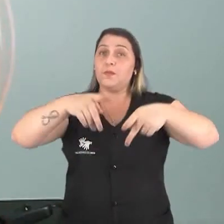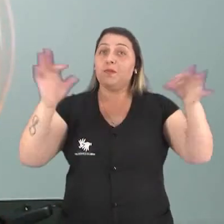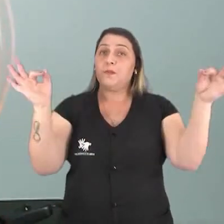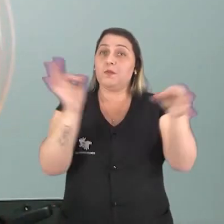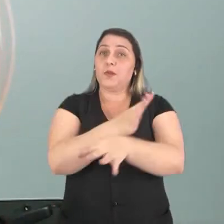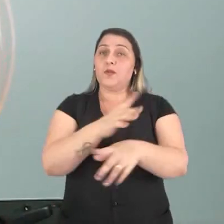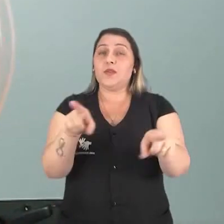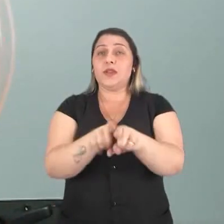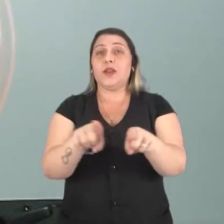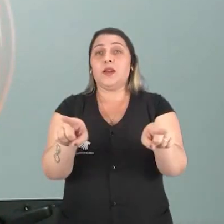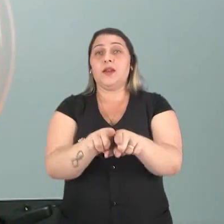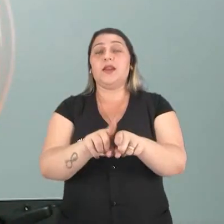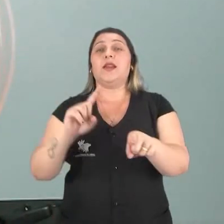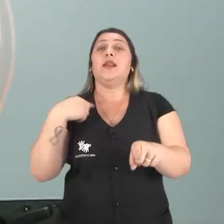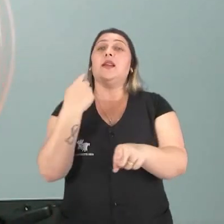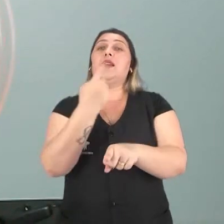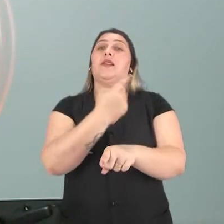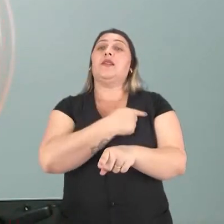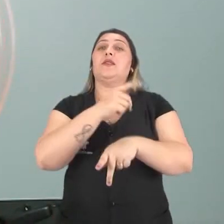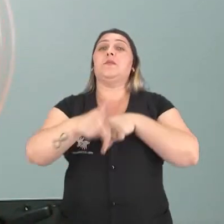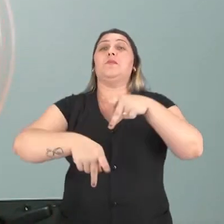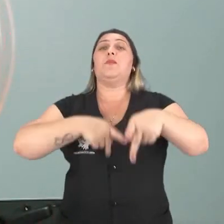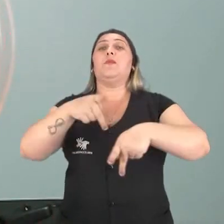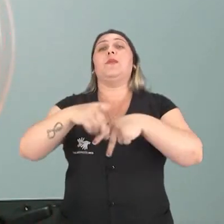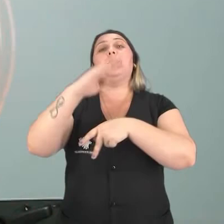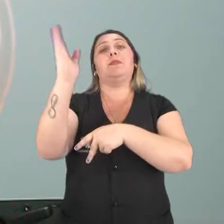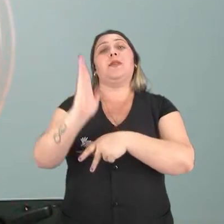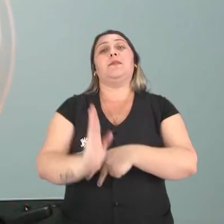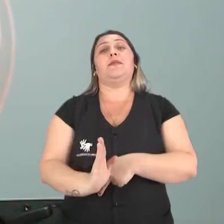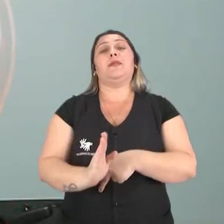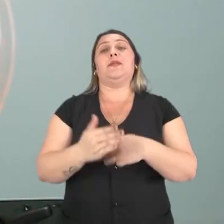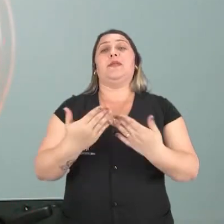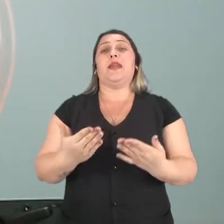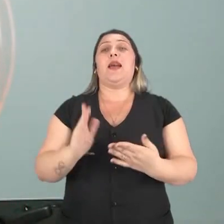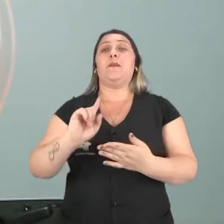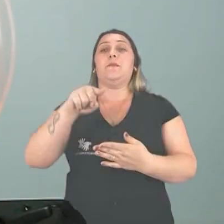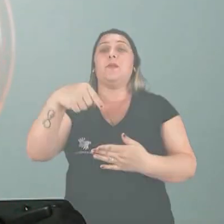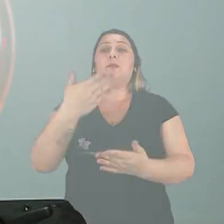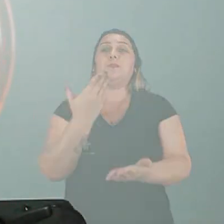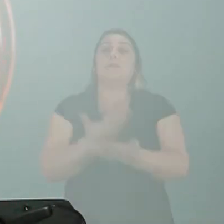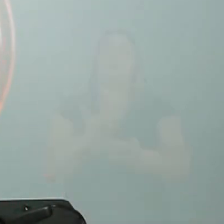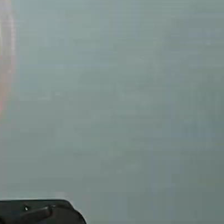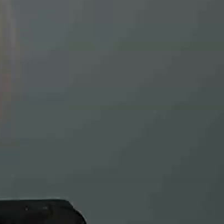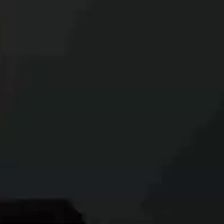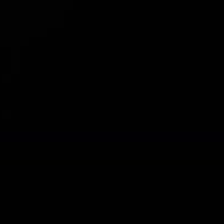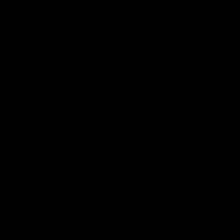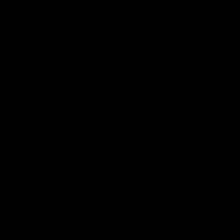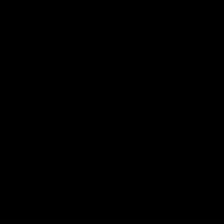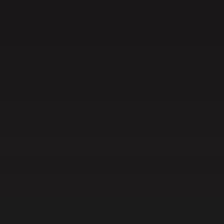formou também a nossa população brasileira. Então, até a próxima aula.